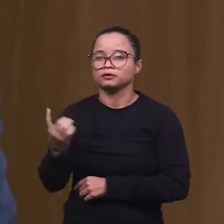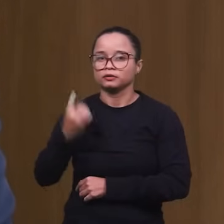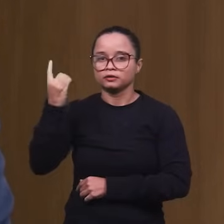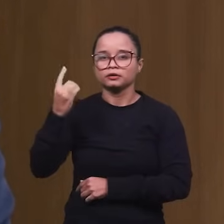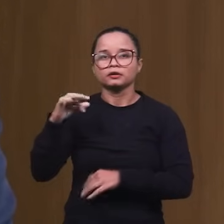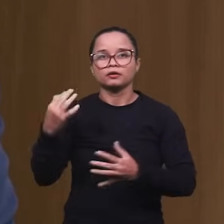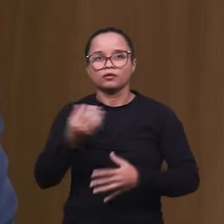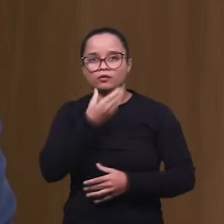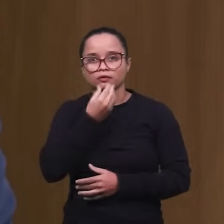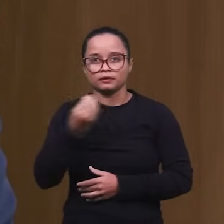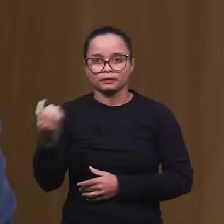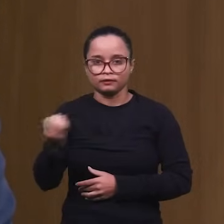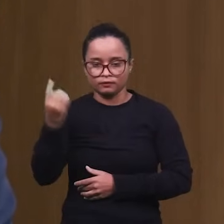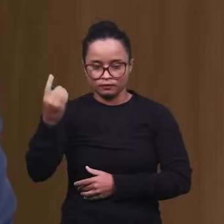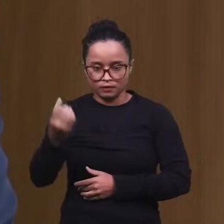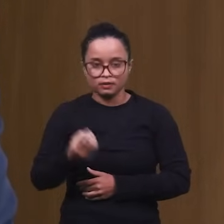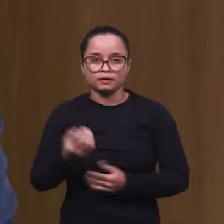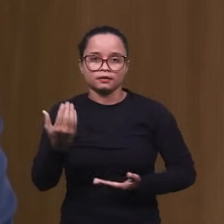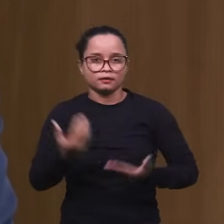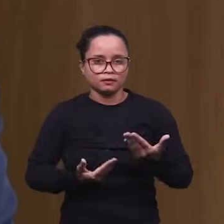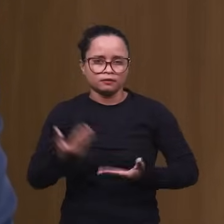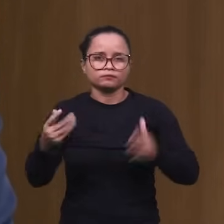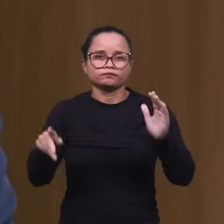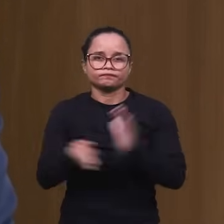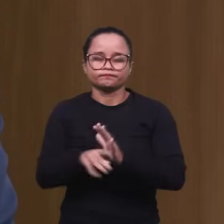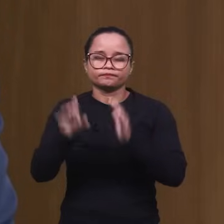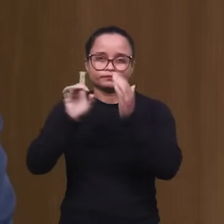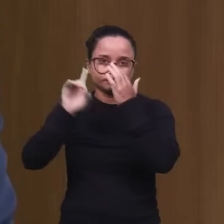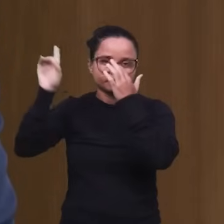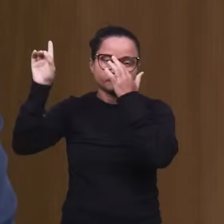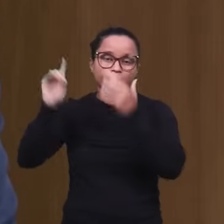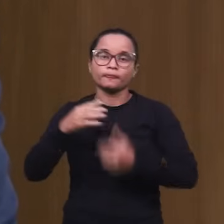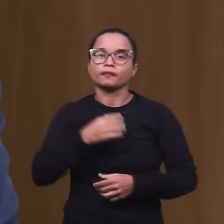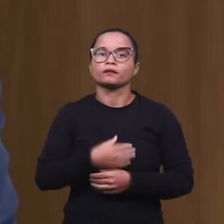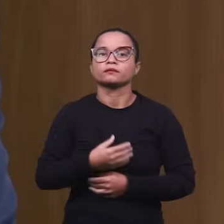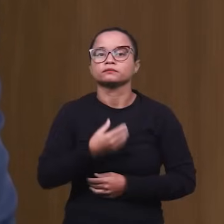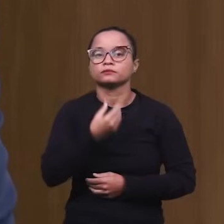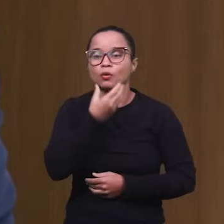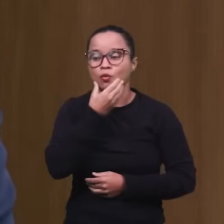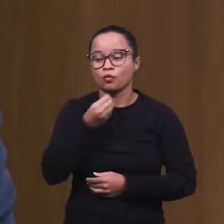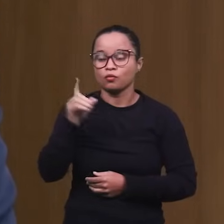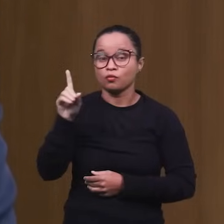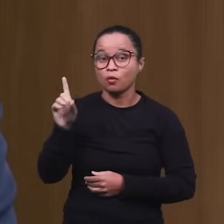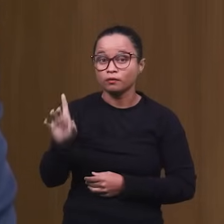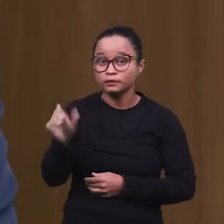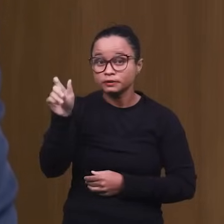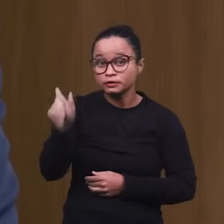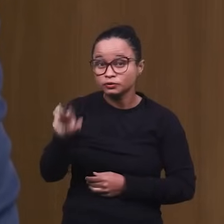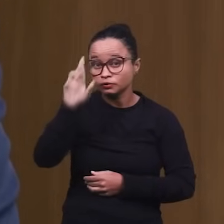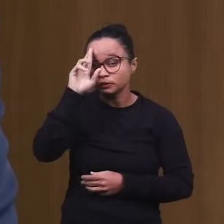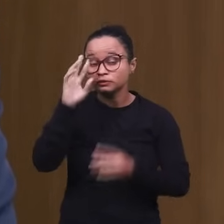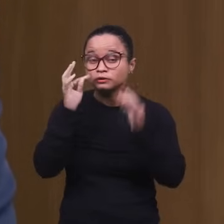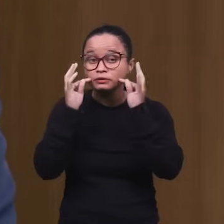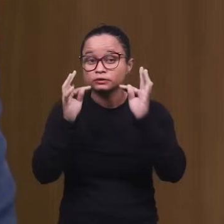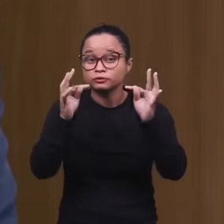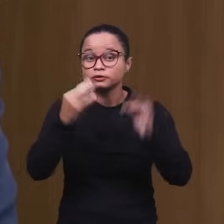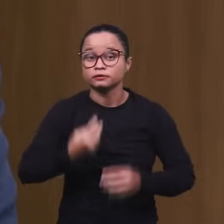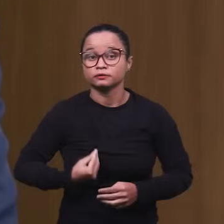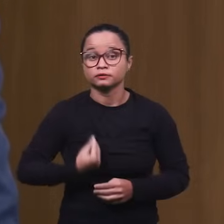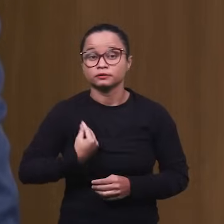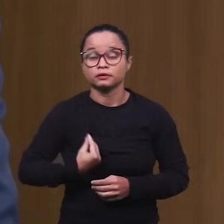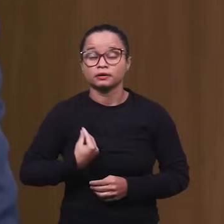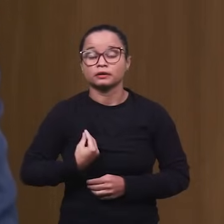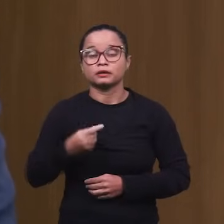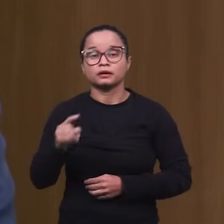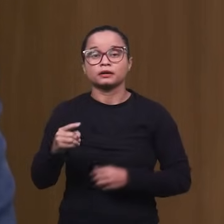Davi, um servo de Deus, né? Um homem a quem o próprio Senhor testemunhou acerca dele, dizendo que era um